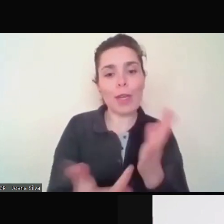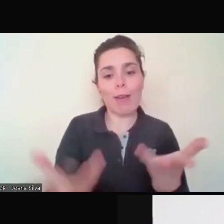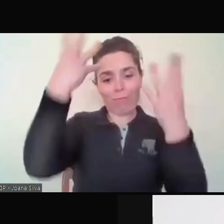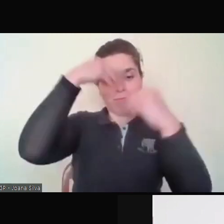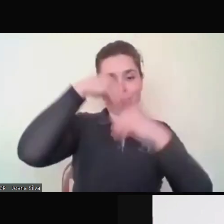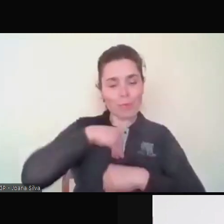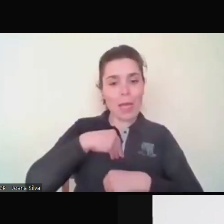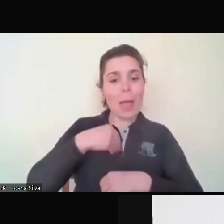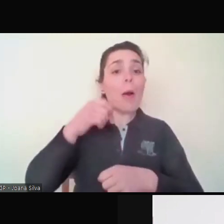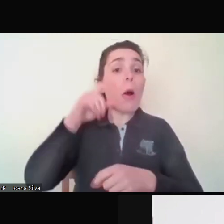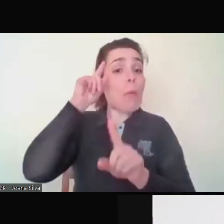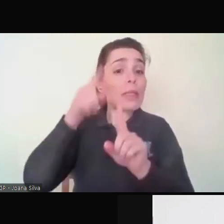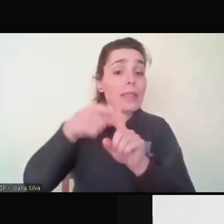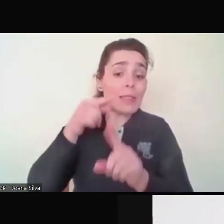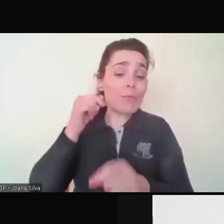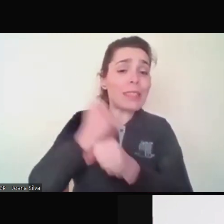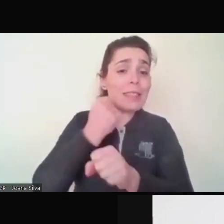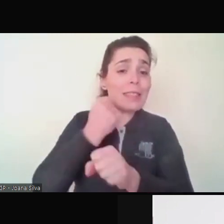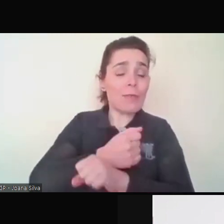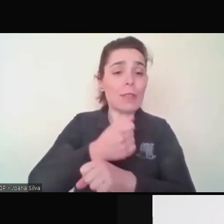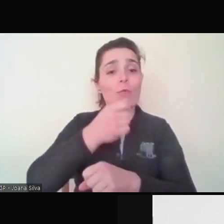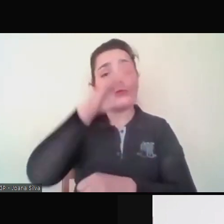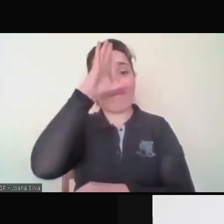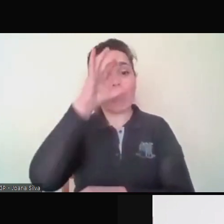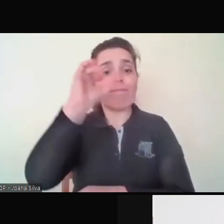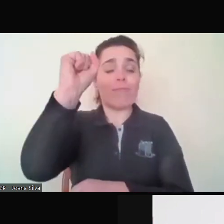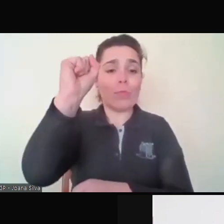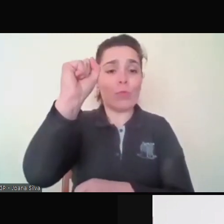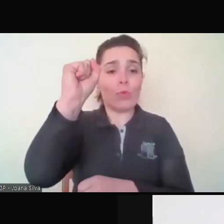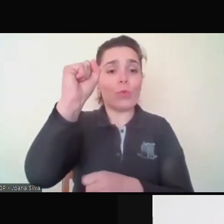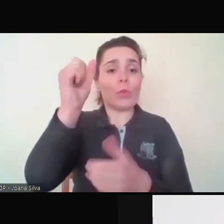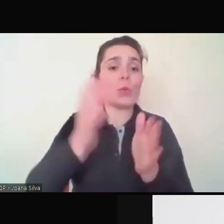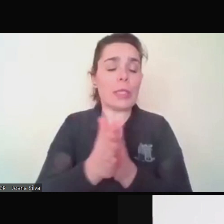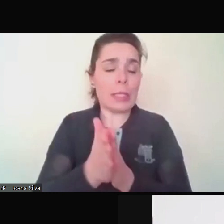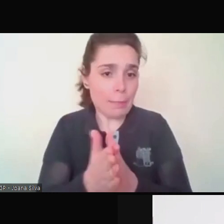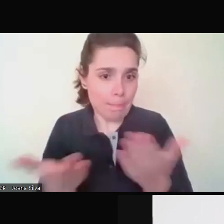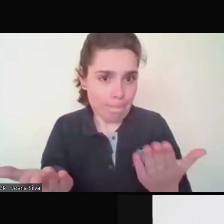na persecução das nossas missões. Desculpem.